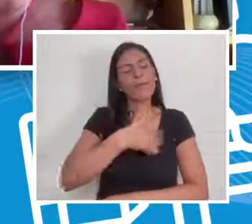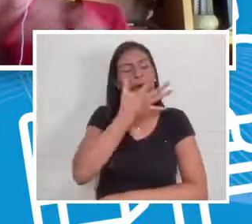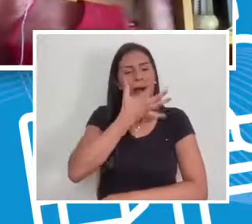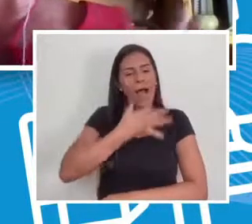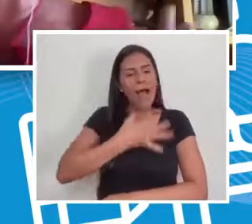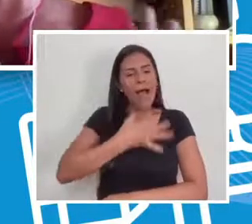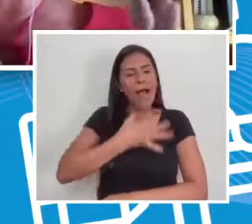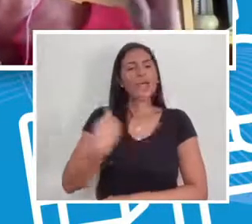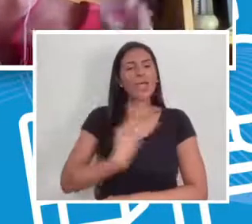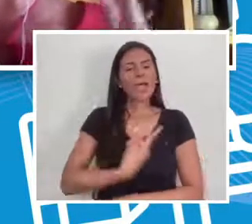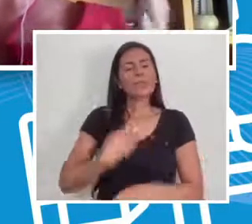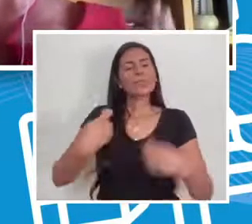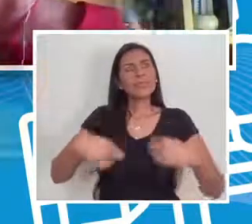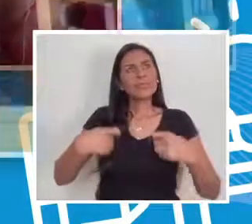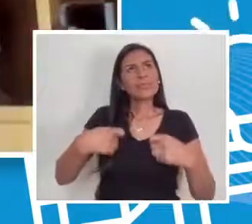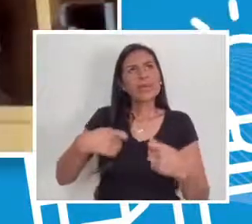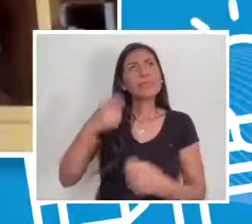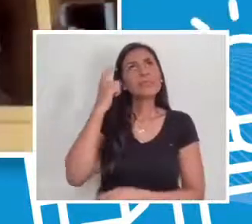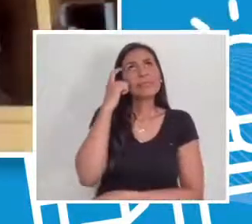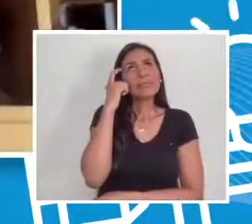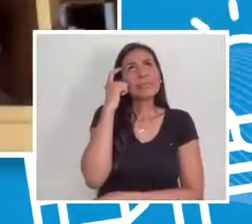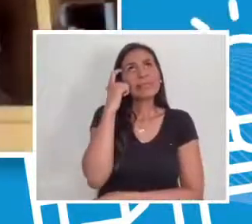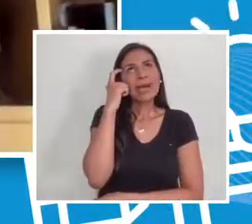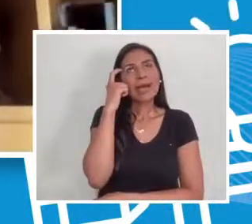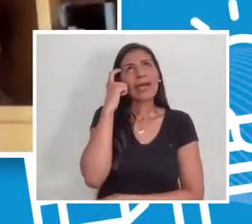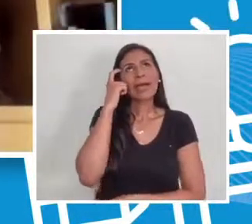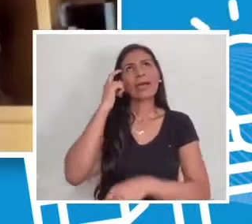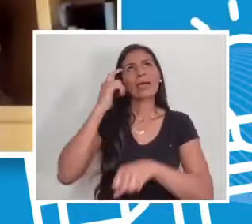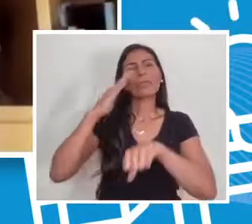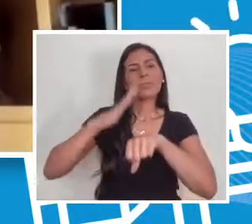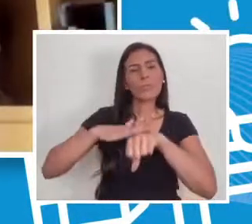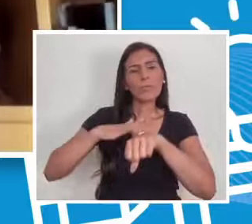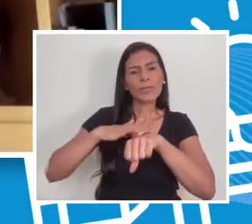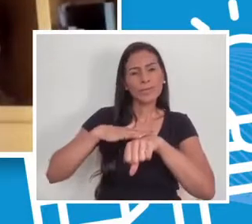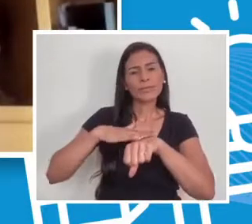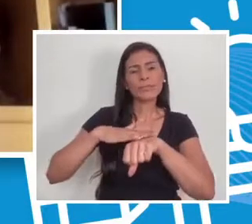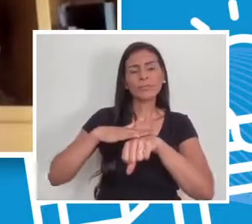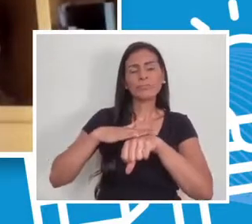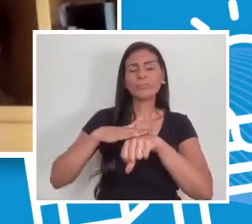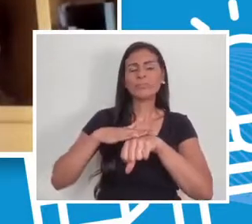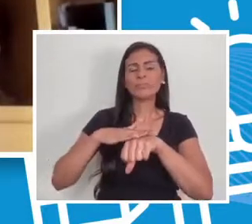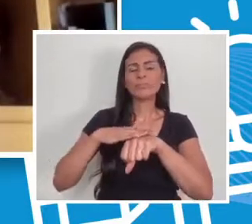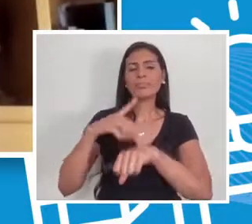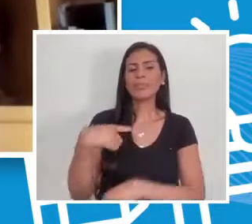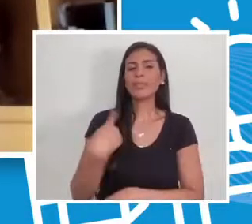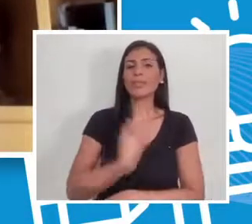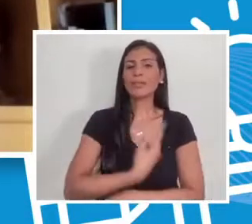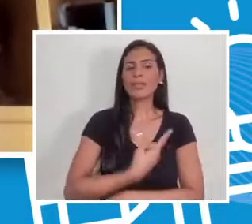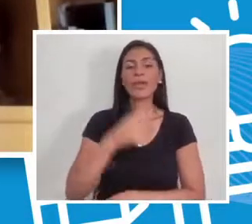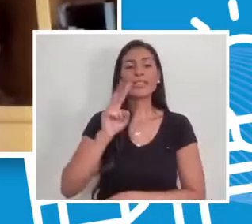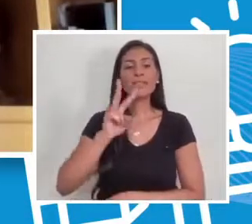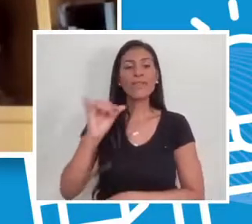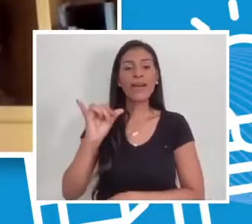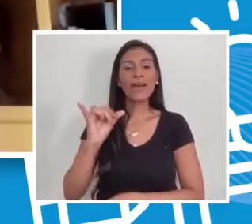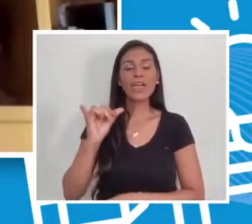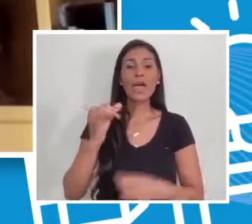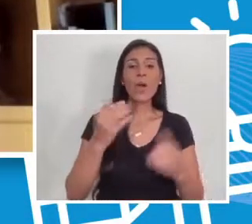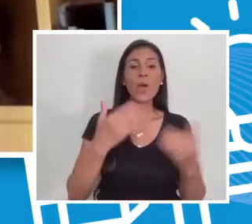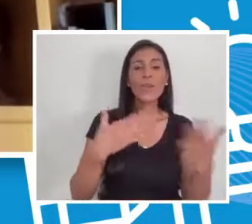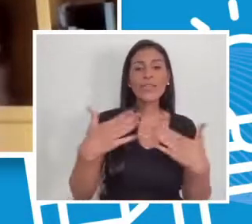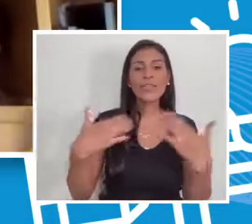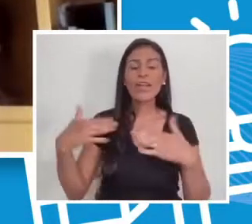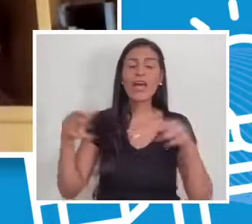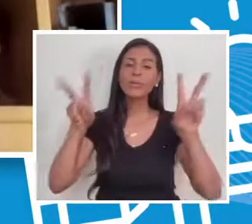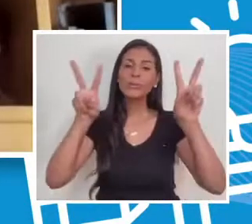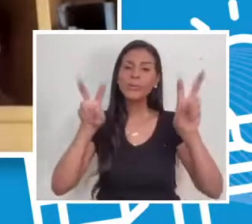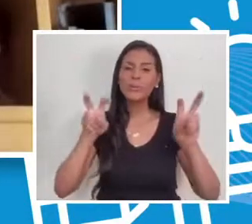esse momento em que vamos falar a respeito do que é que, de fato, os estudantes precisam